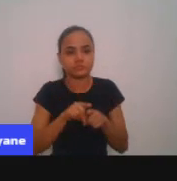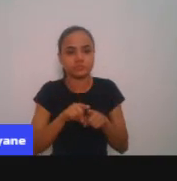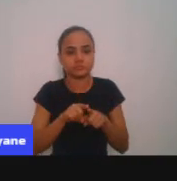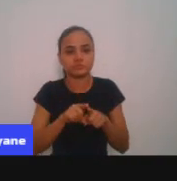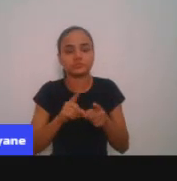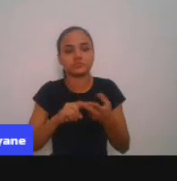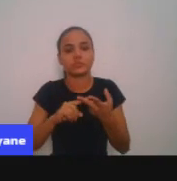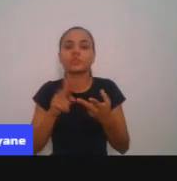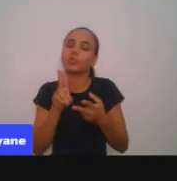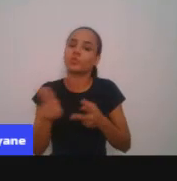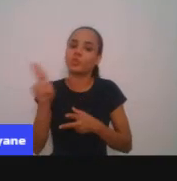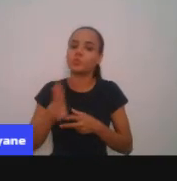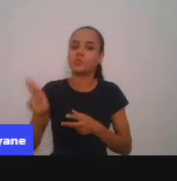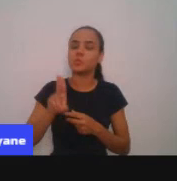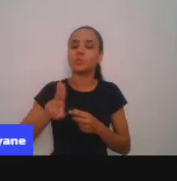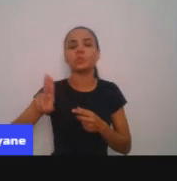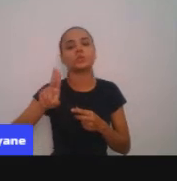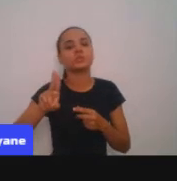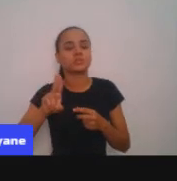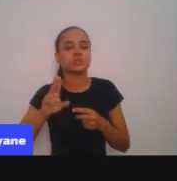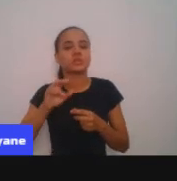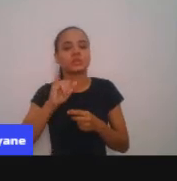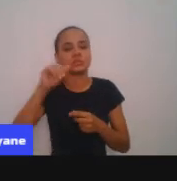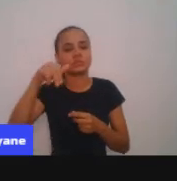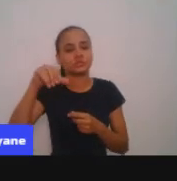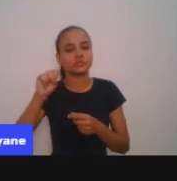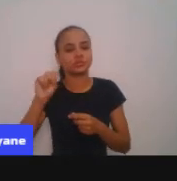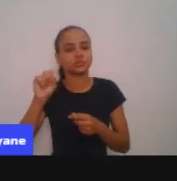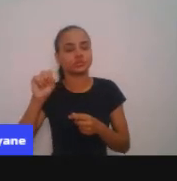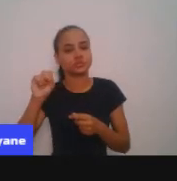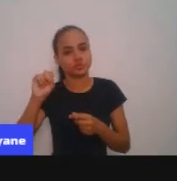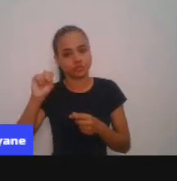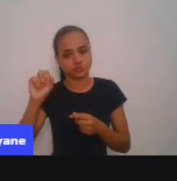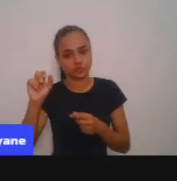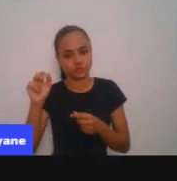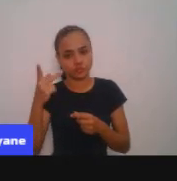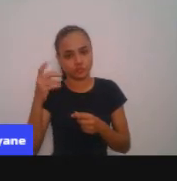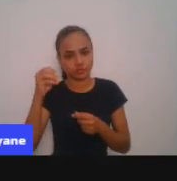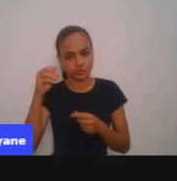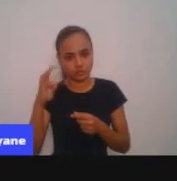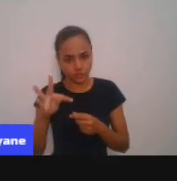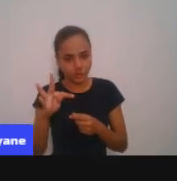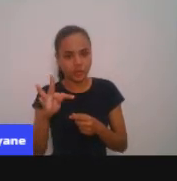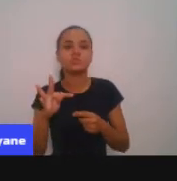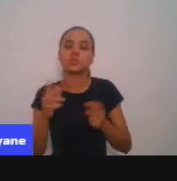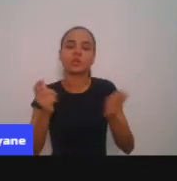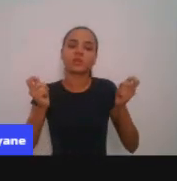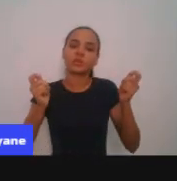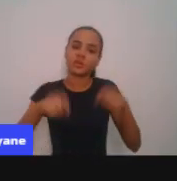eu acredito que quem já sabe, de repente, pode dar até algumas dicas, né?